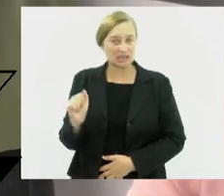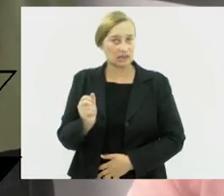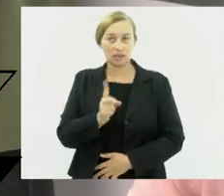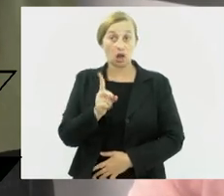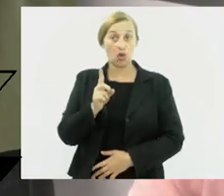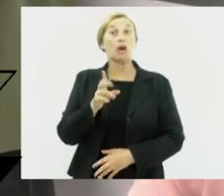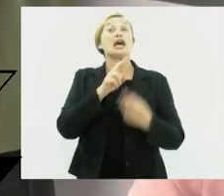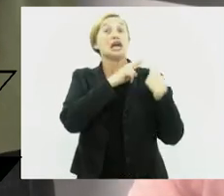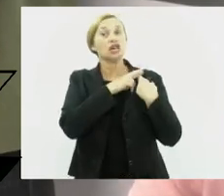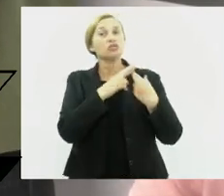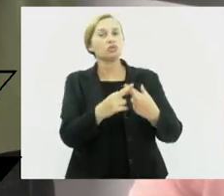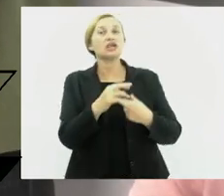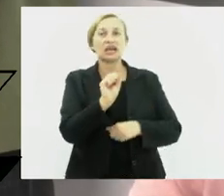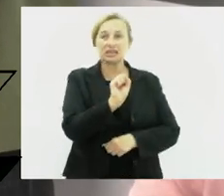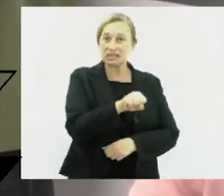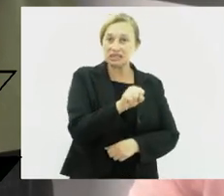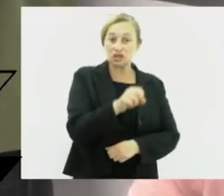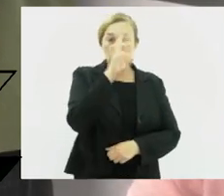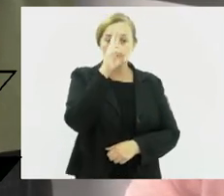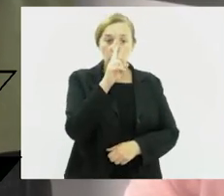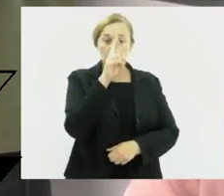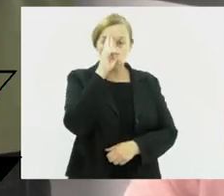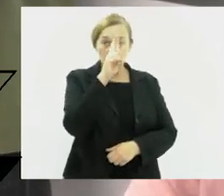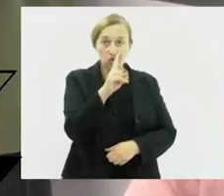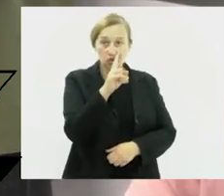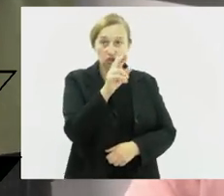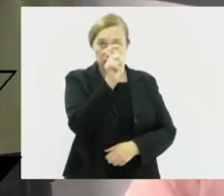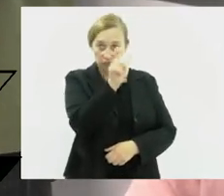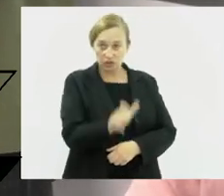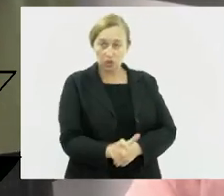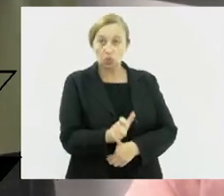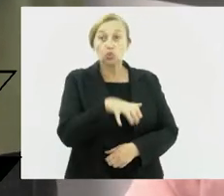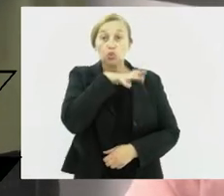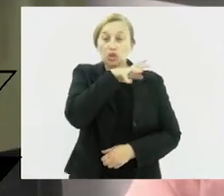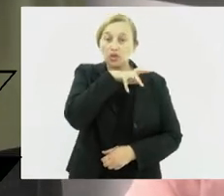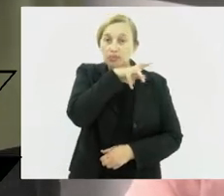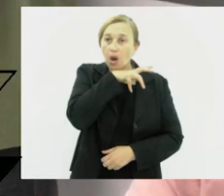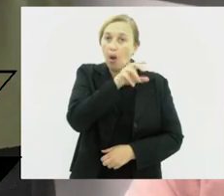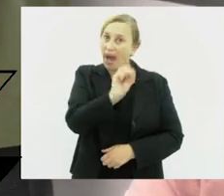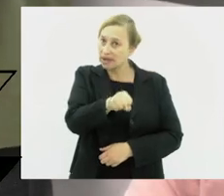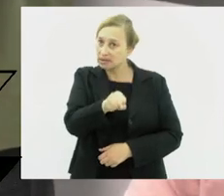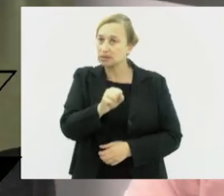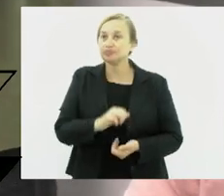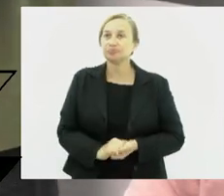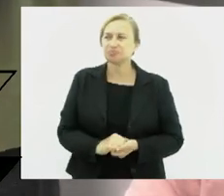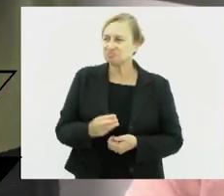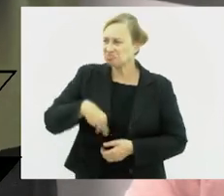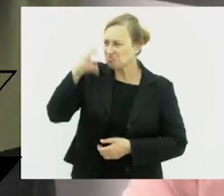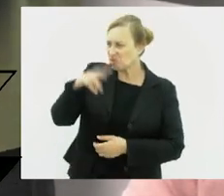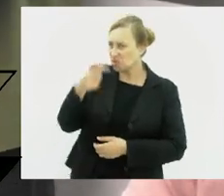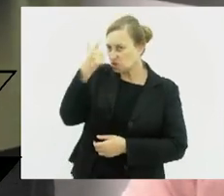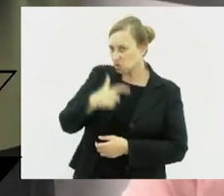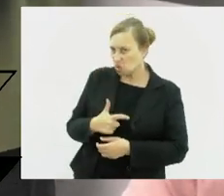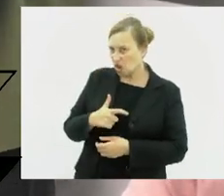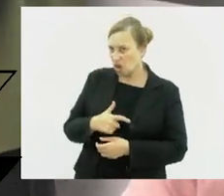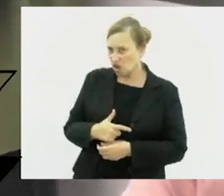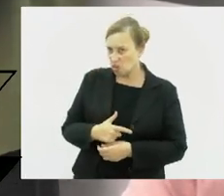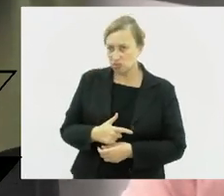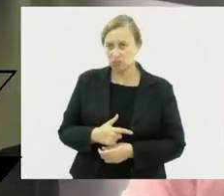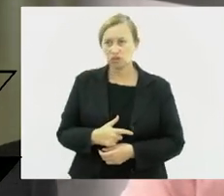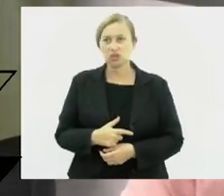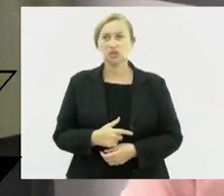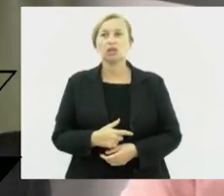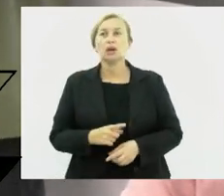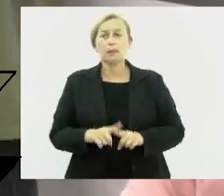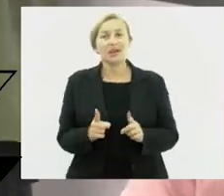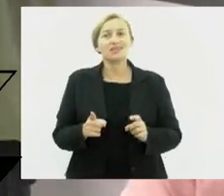sim responsabilizar tutores. Eu acho que esse é o melhor caminho. Eu acho que a gente, assim, quem sou eu, não sou dono da verdade, mas estou aqui para a gente